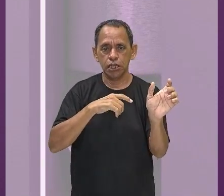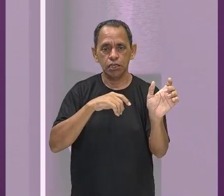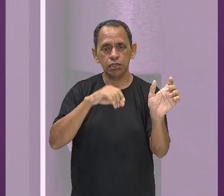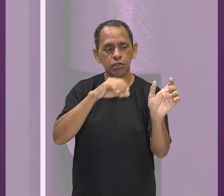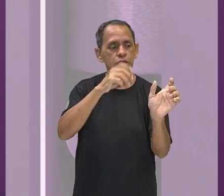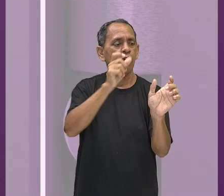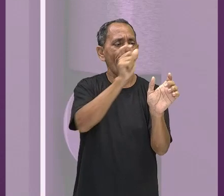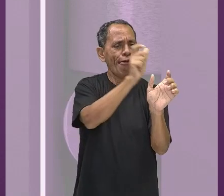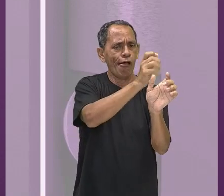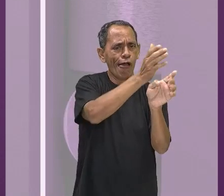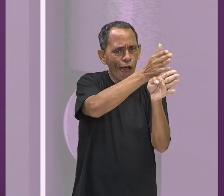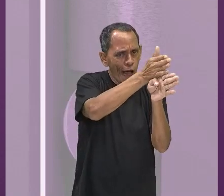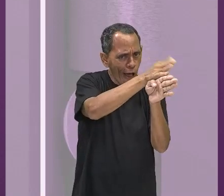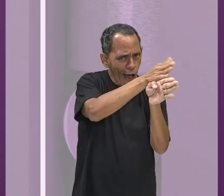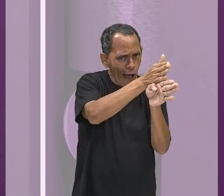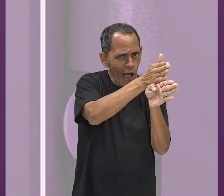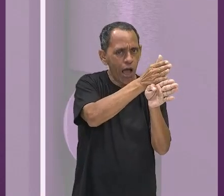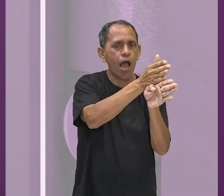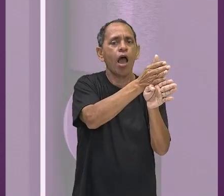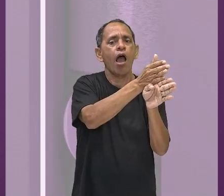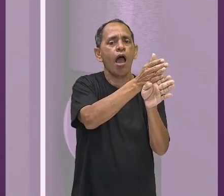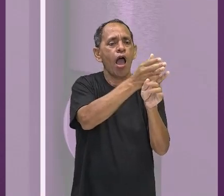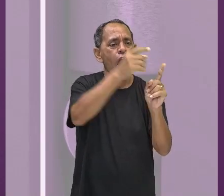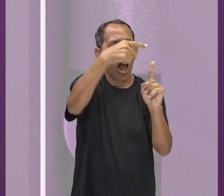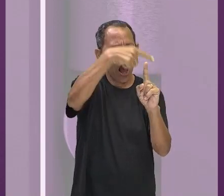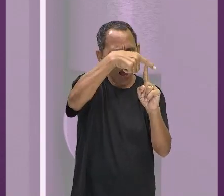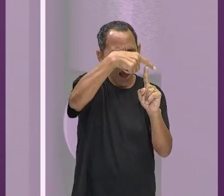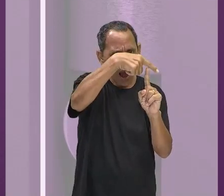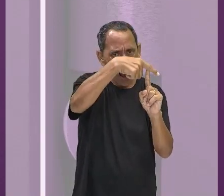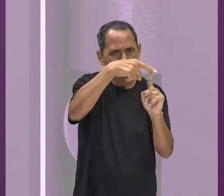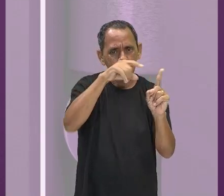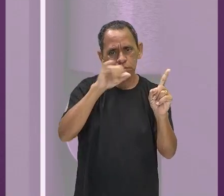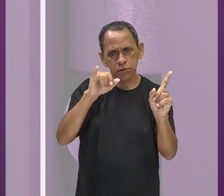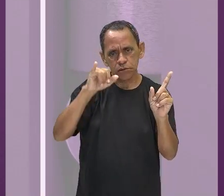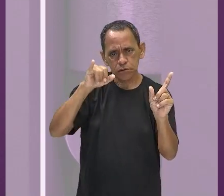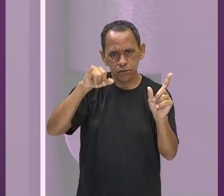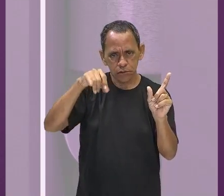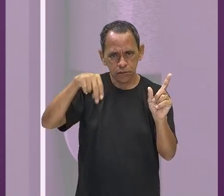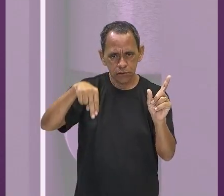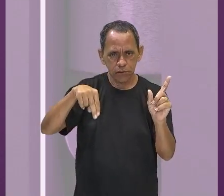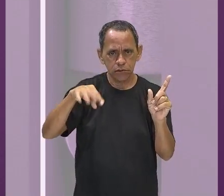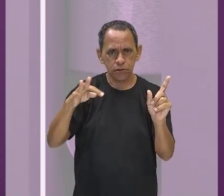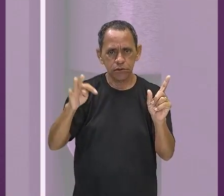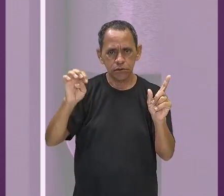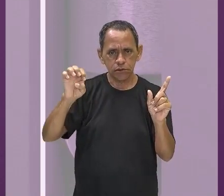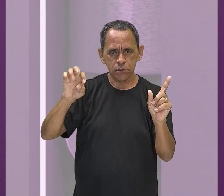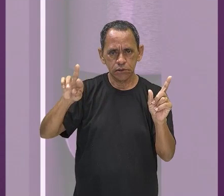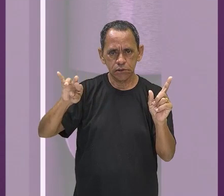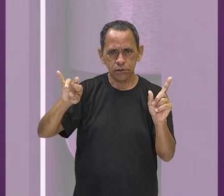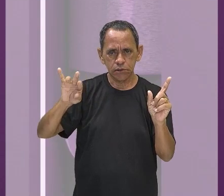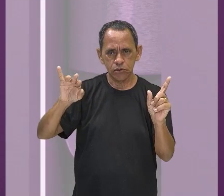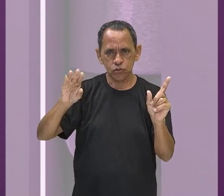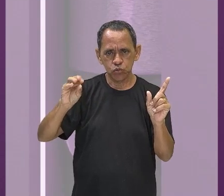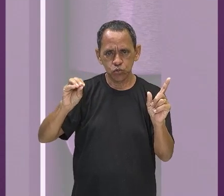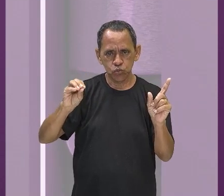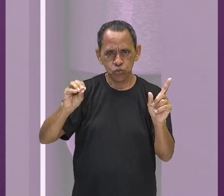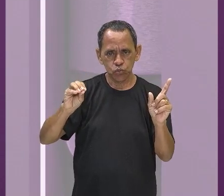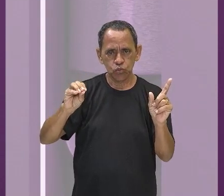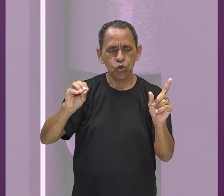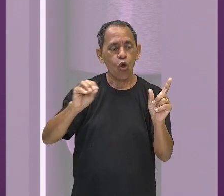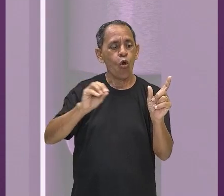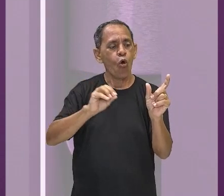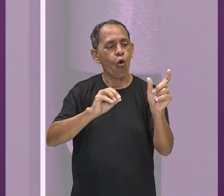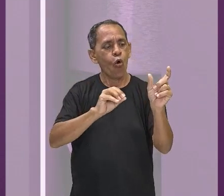15 completos. E os centavos vai ser exatamente a sua parte decimal, os 25 centavos. Deu